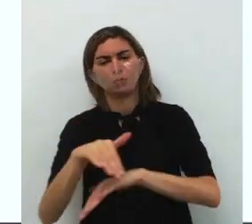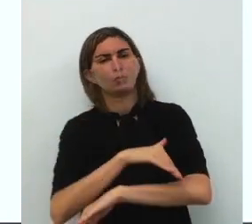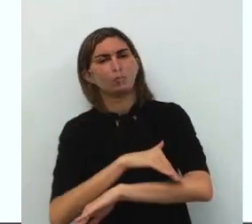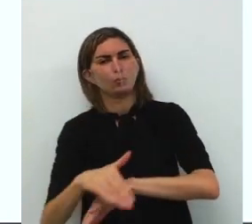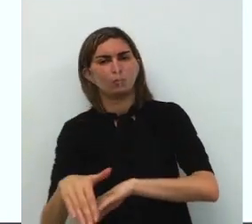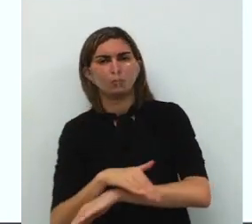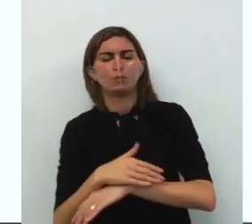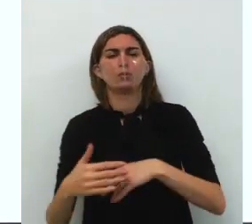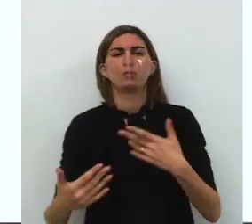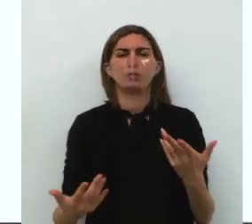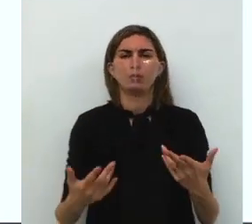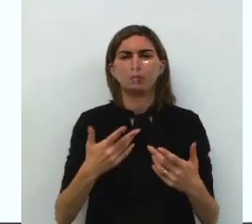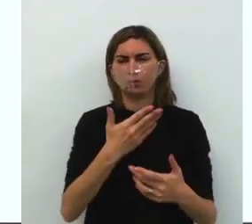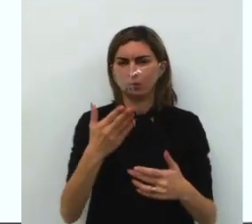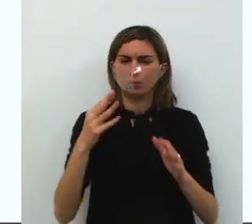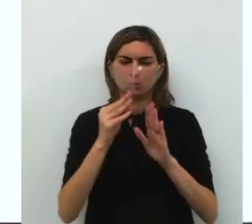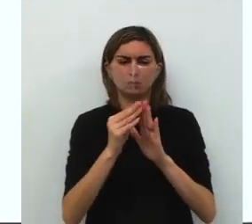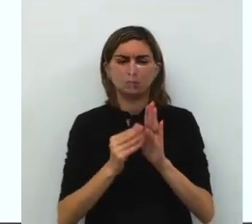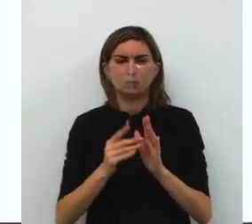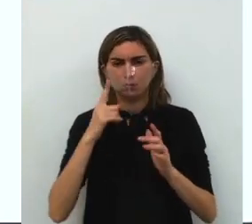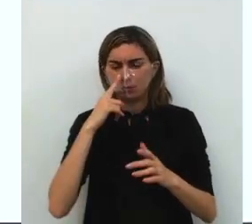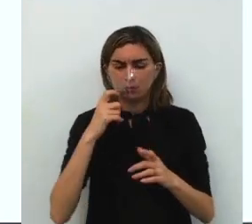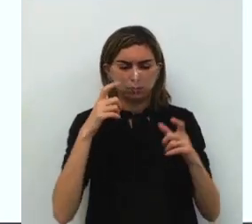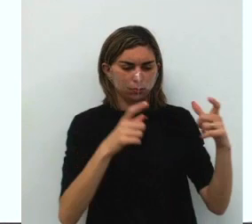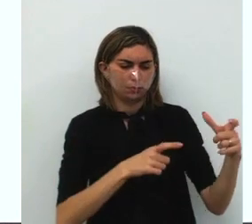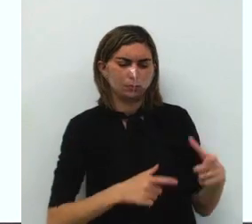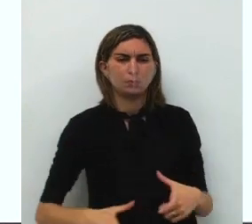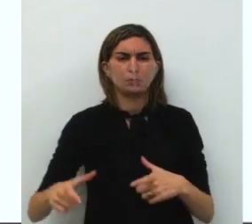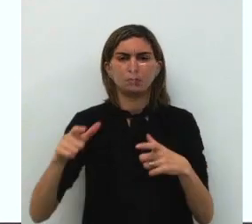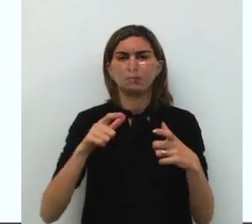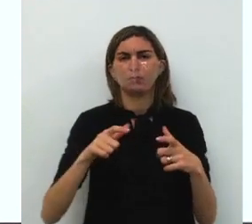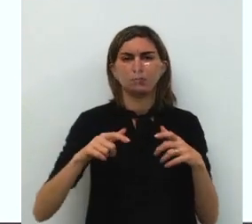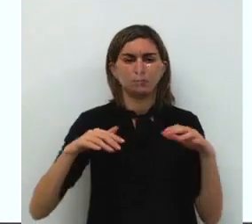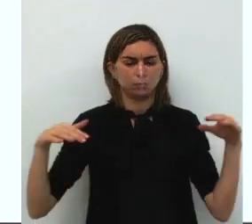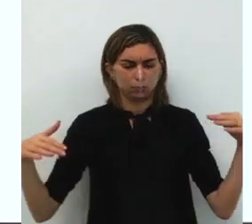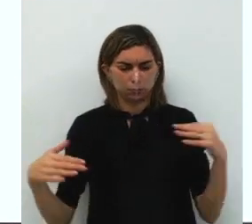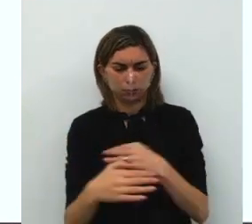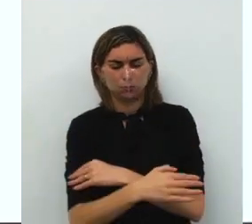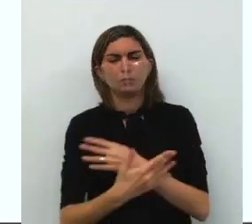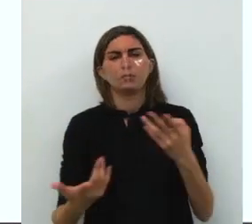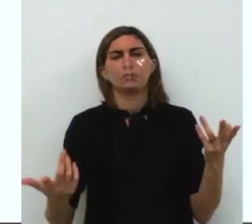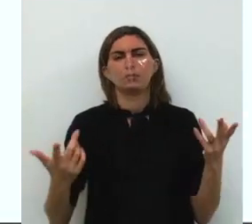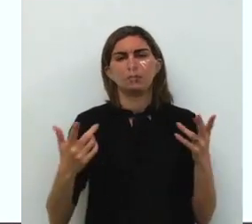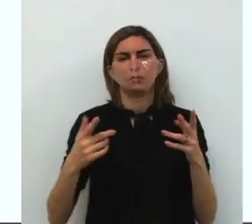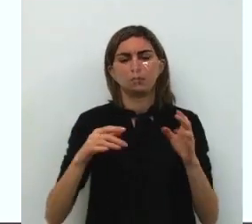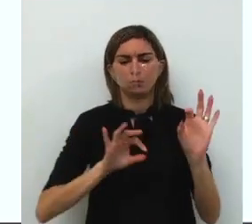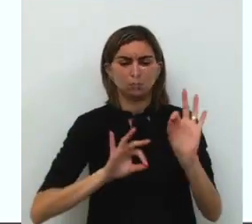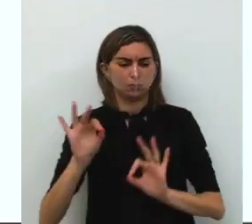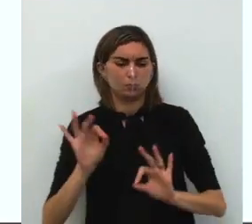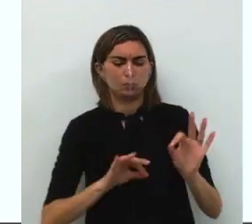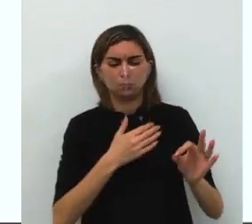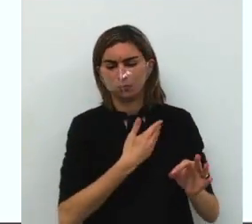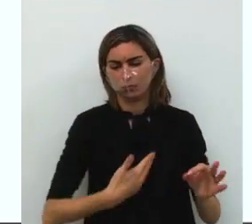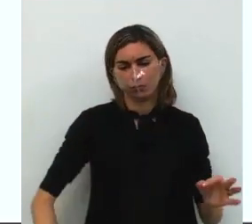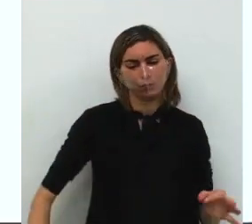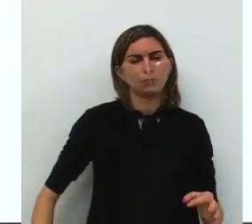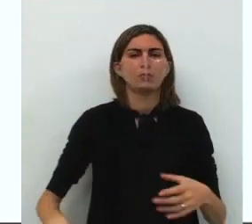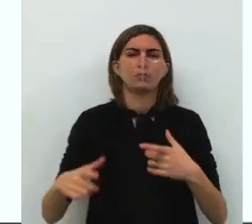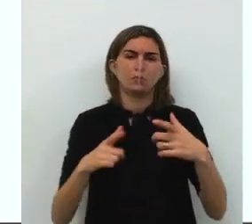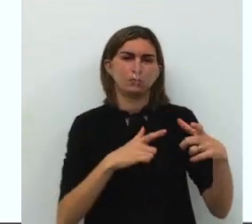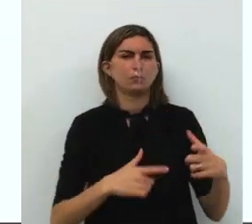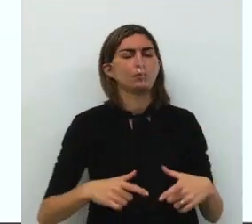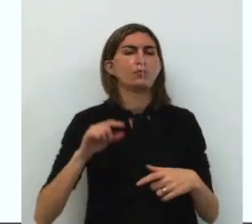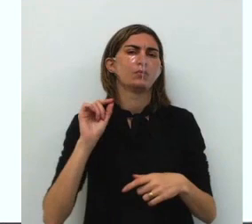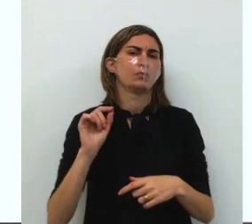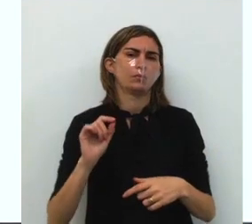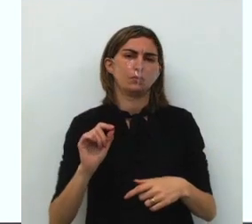uma rua, certo? Ele botou lixeirazinhas, tem ciclofaixa, ele faz com que os monumentos públicos, nos